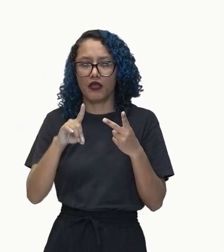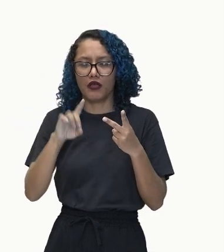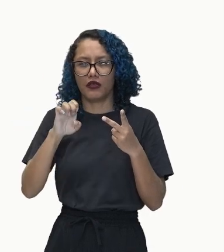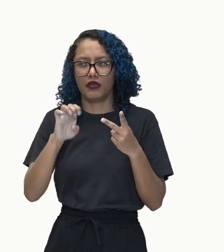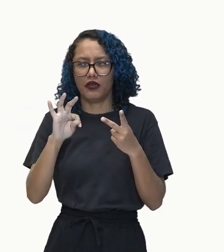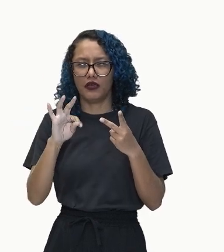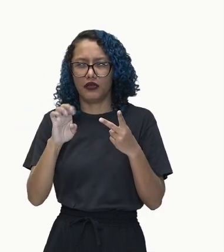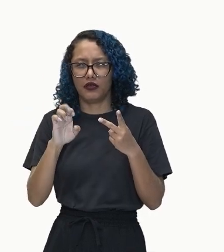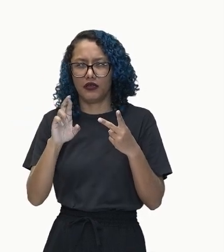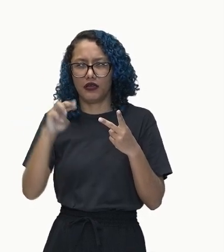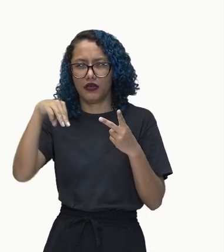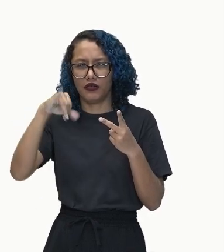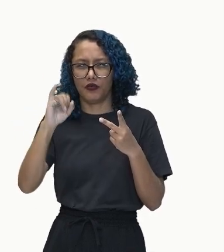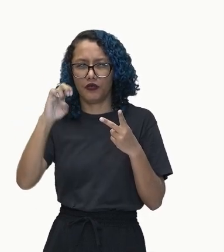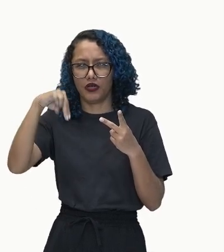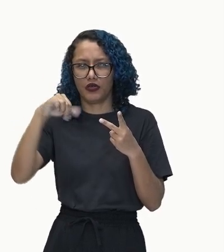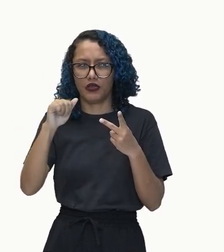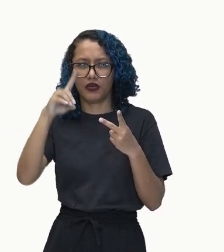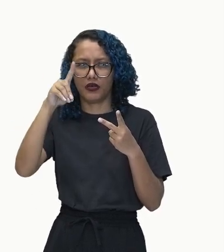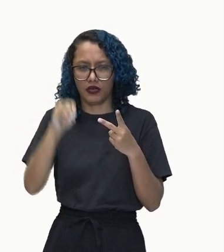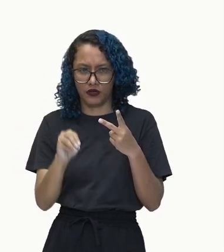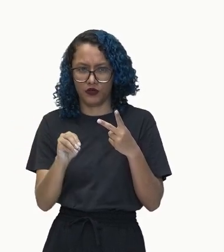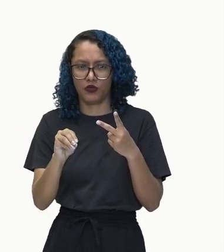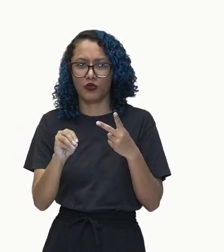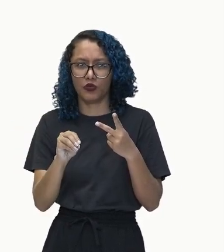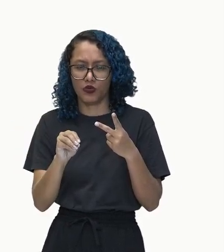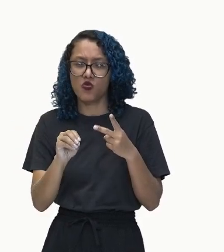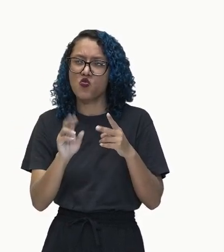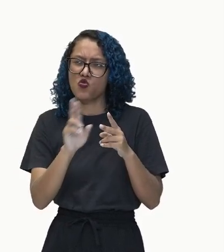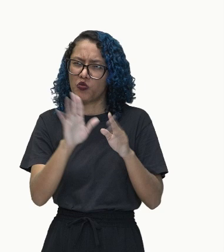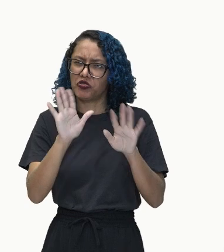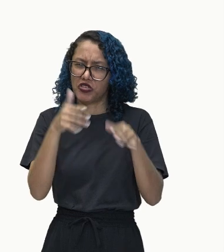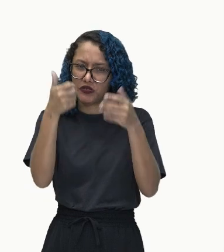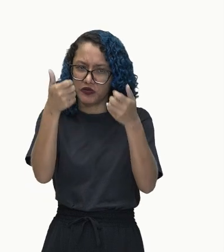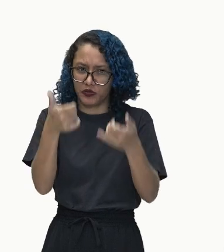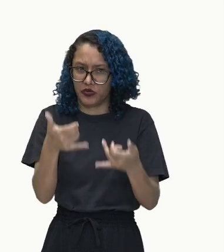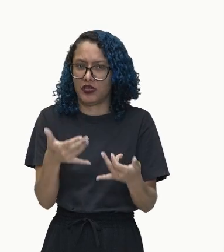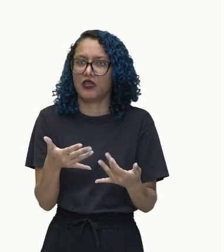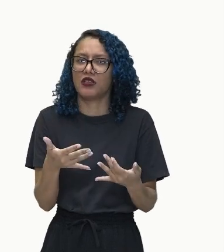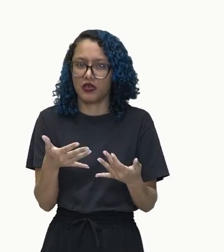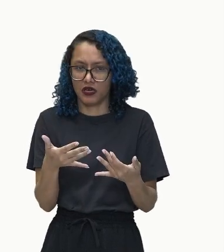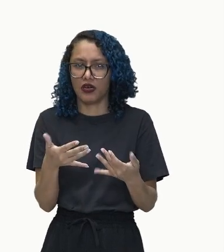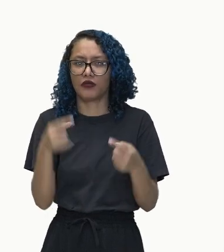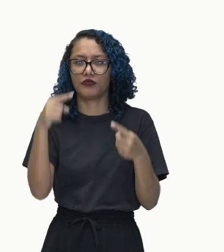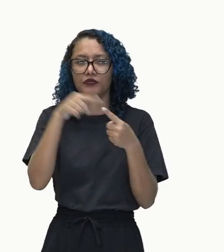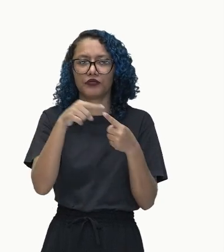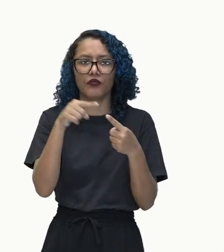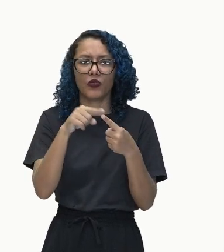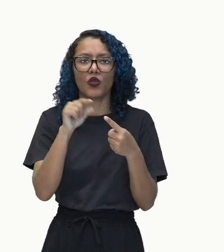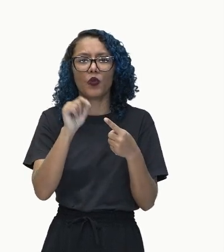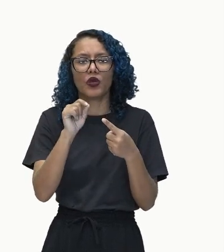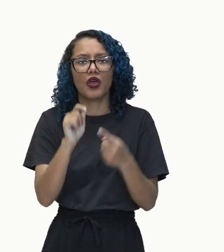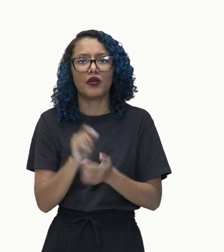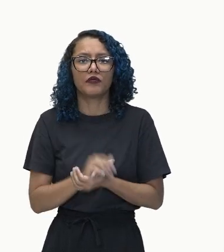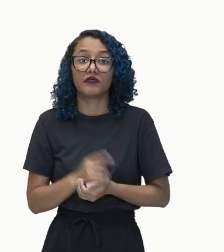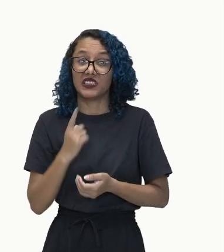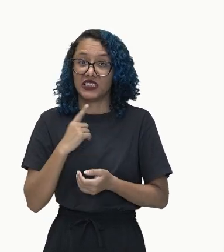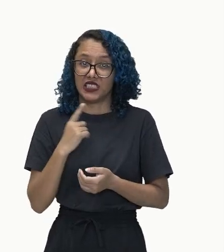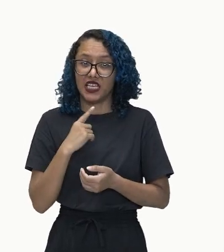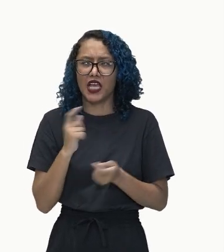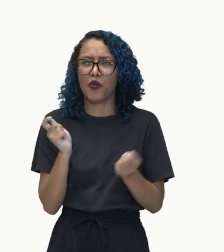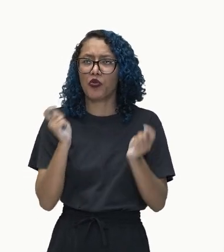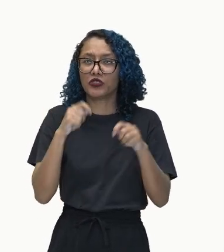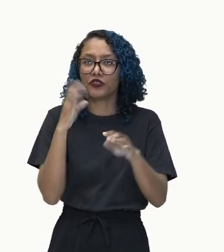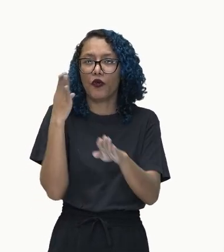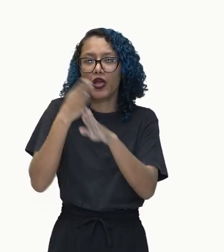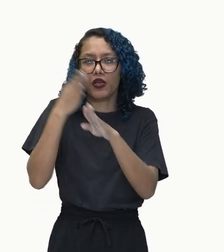indeterminado. O nome já diz, ó. Um é determinado, porque nós conseguimos